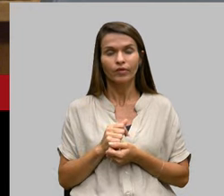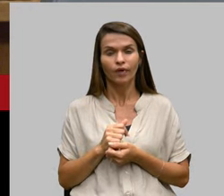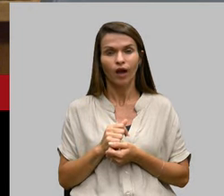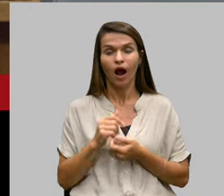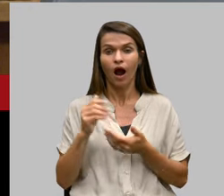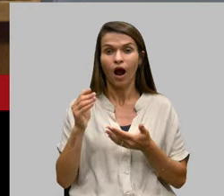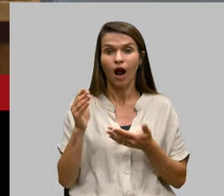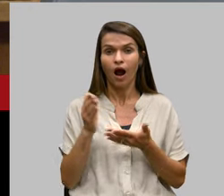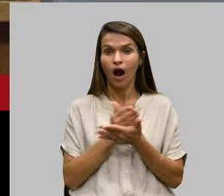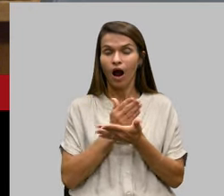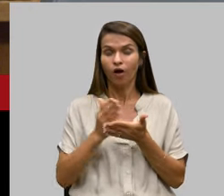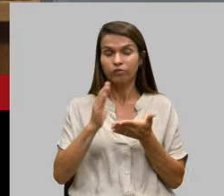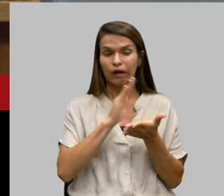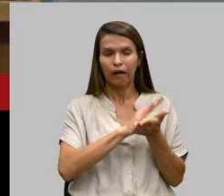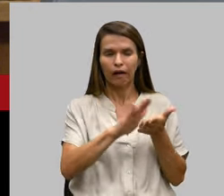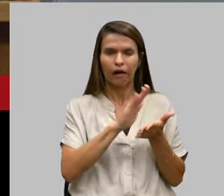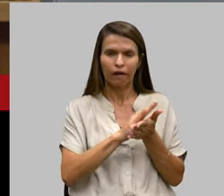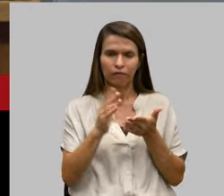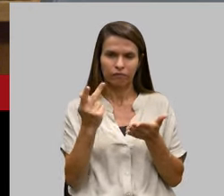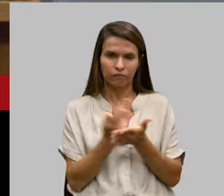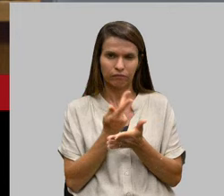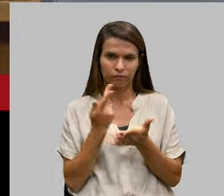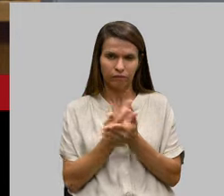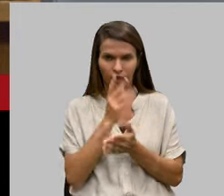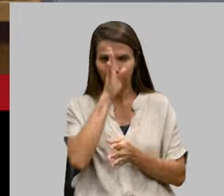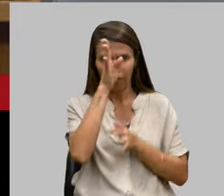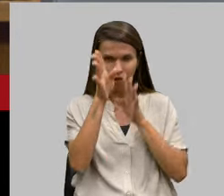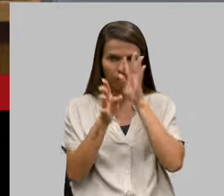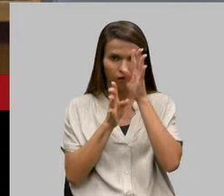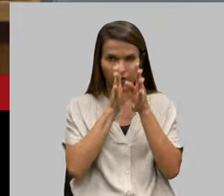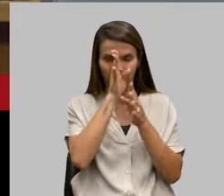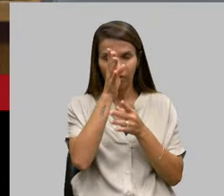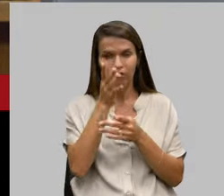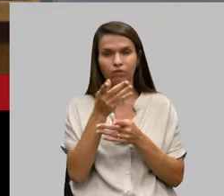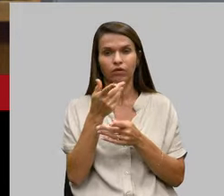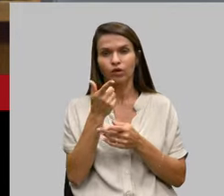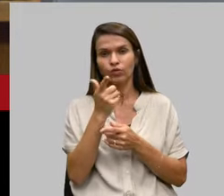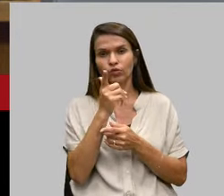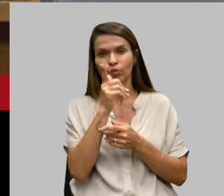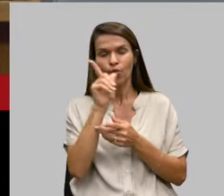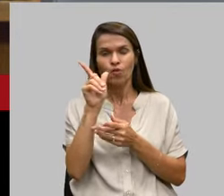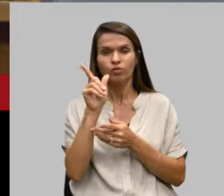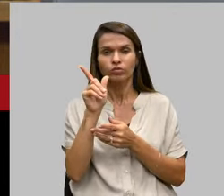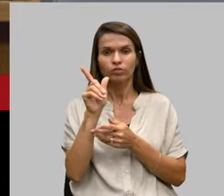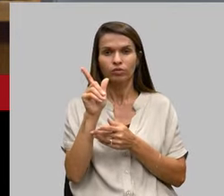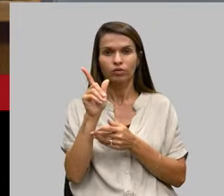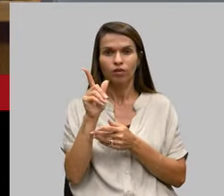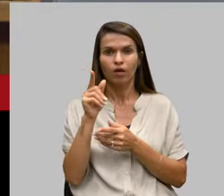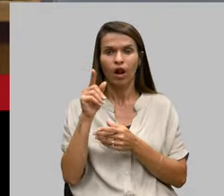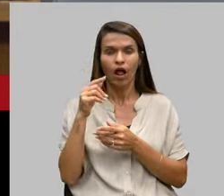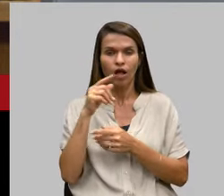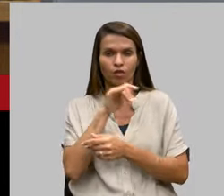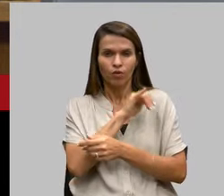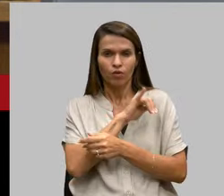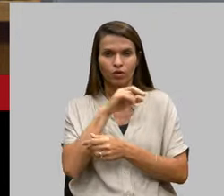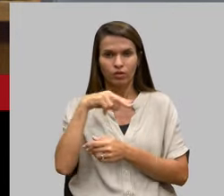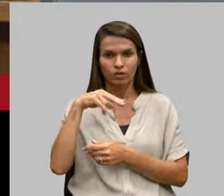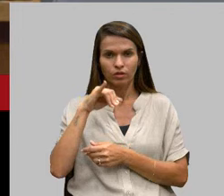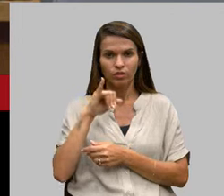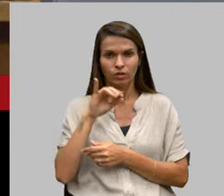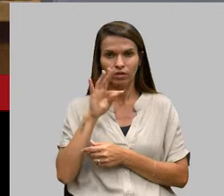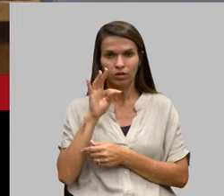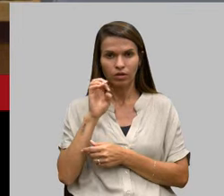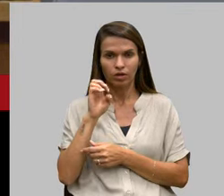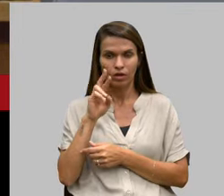né gastaram muito mal outros fizeram Niterói é um é um exemplo de que guardou o recurso do royalty quando